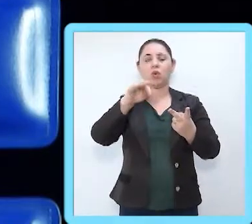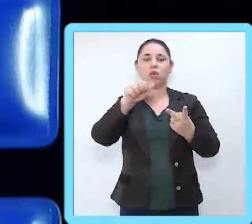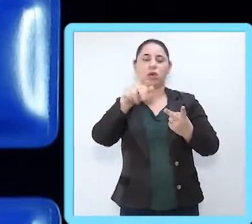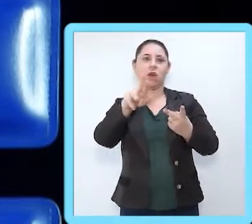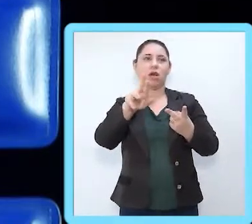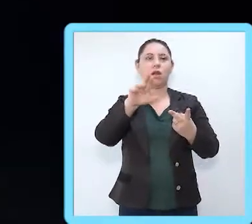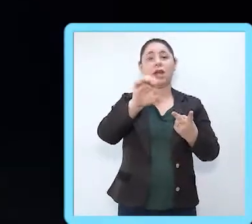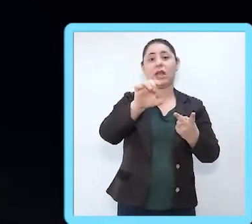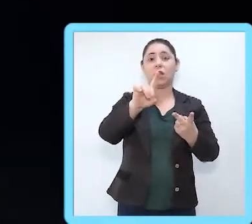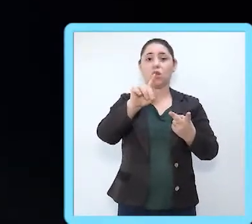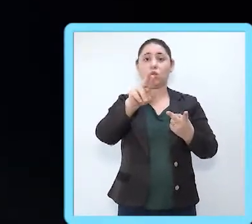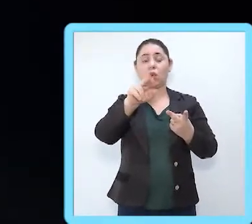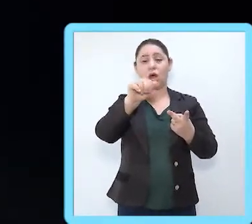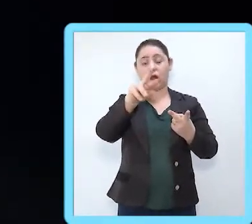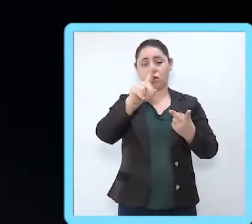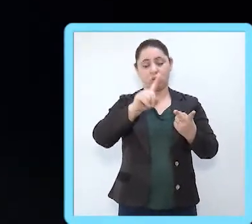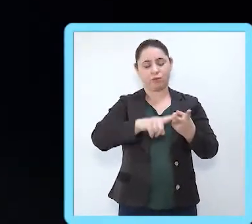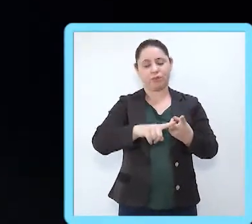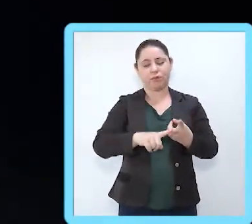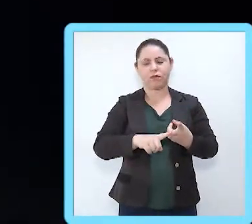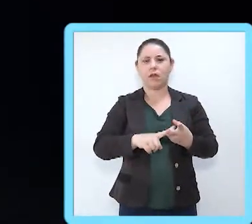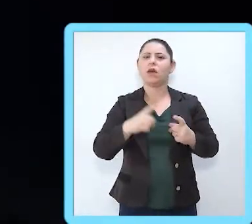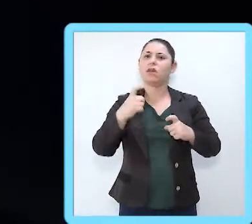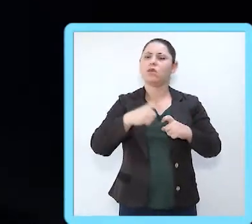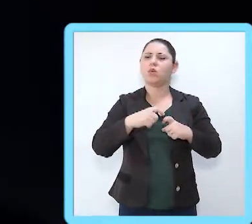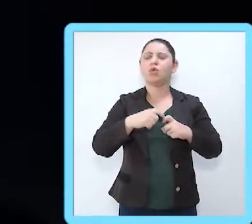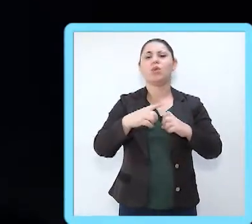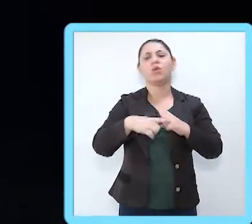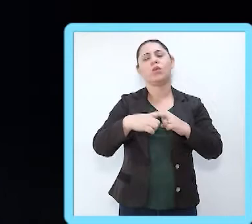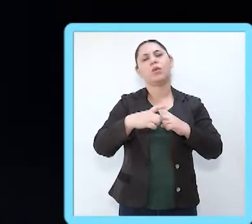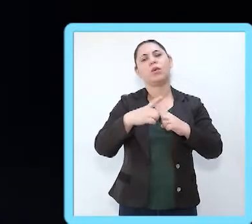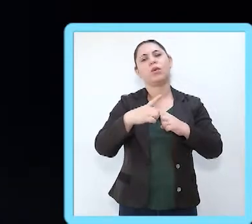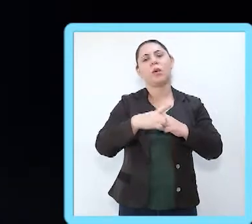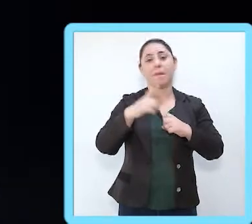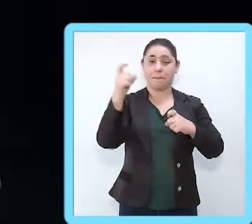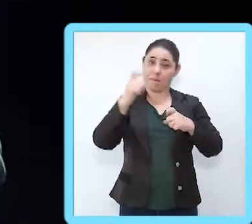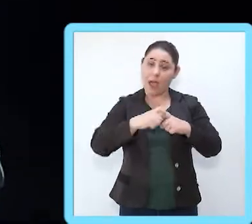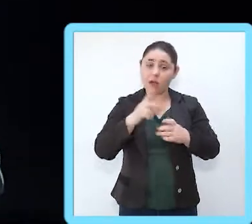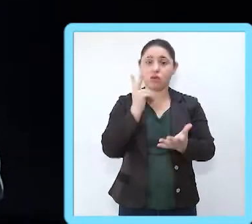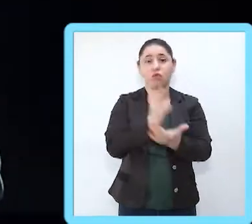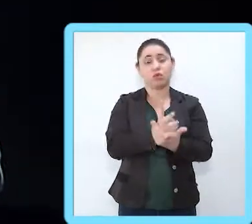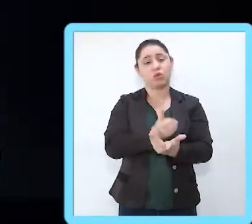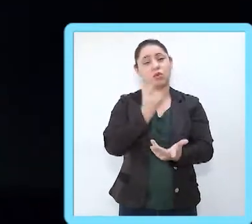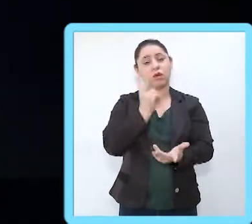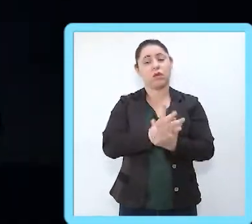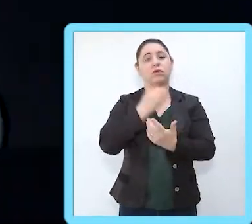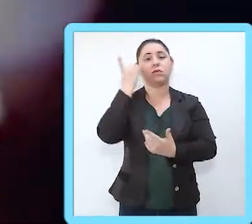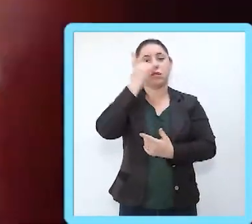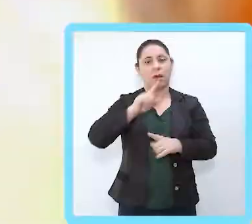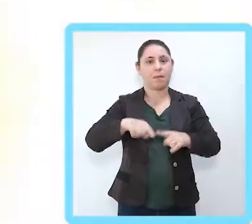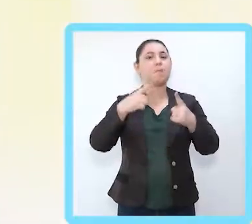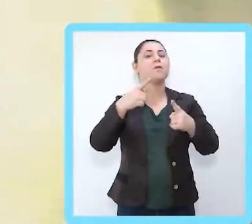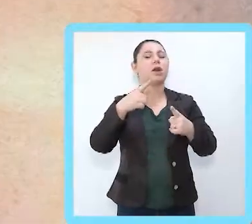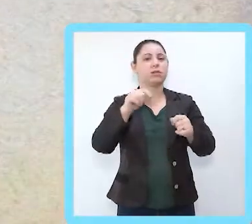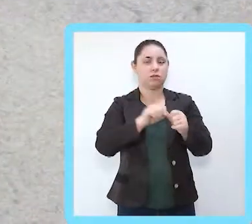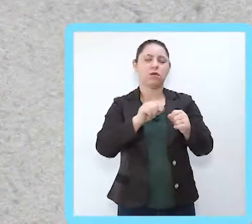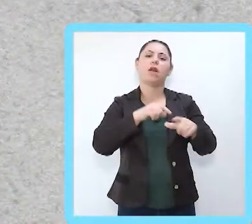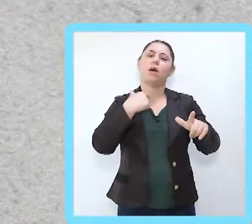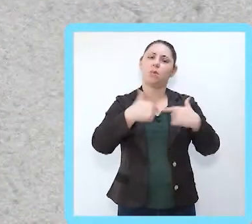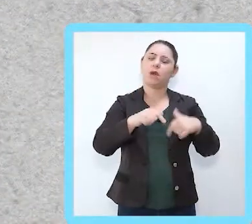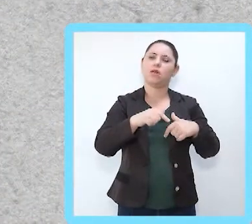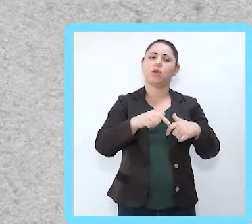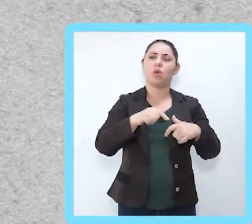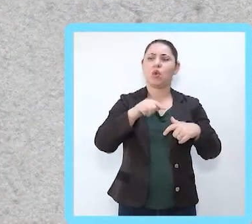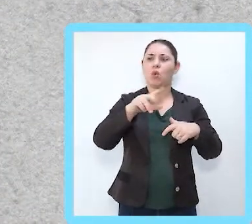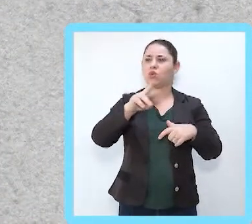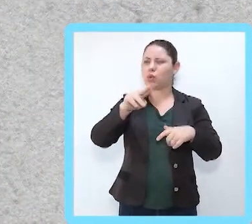Contar. Doutor Oswaldo, e o senhor, médico, o senhor continuou deputado, mas exercendo a medicina? Trabalhando. O senhor nunca deixou a medicina,